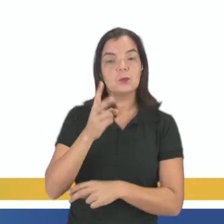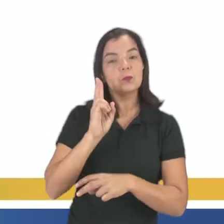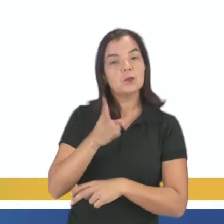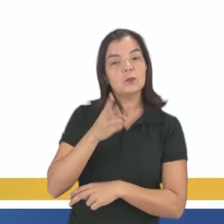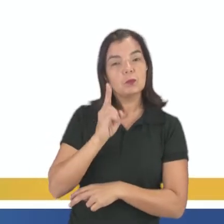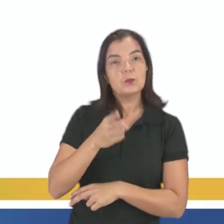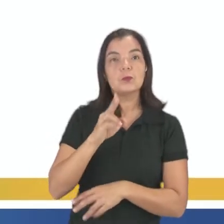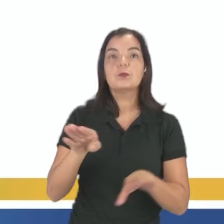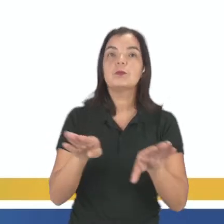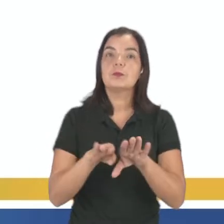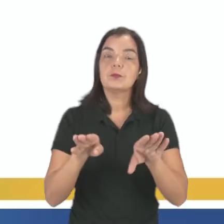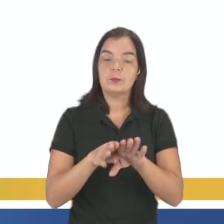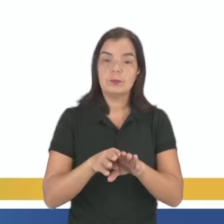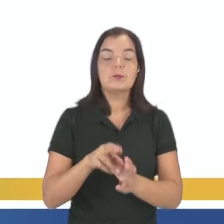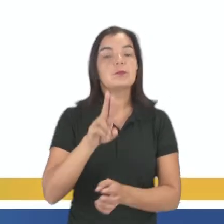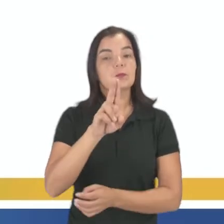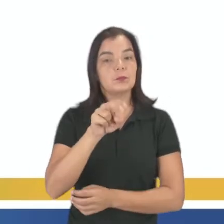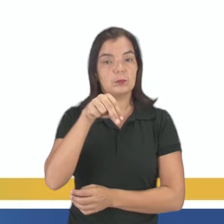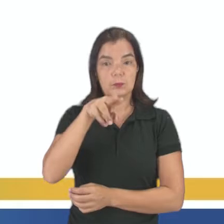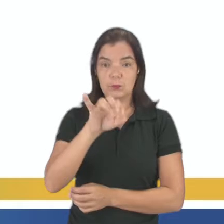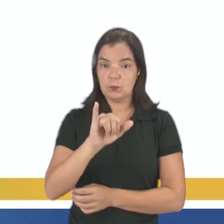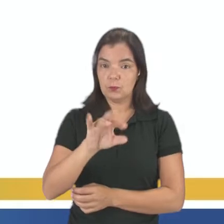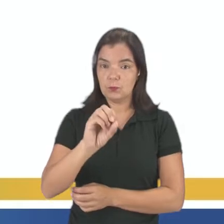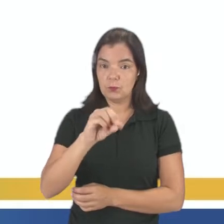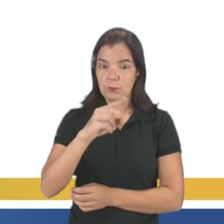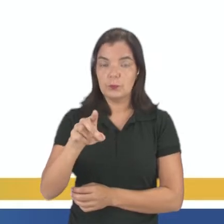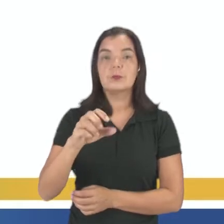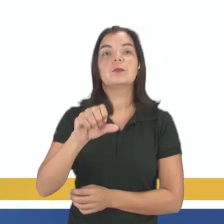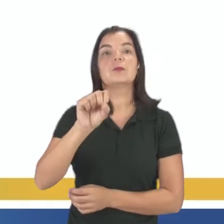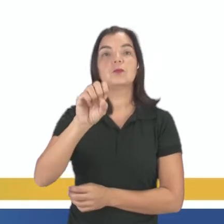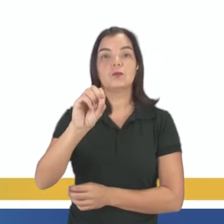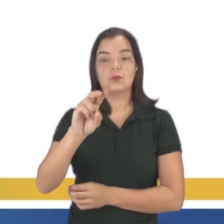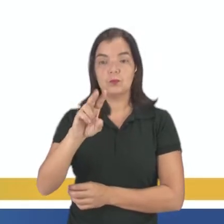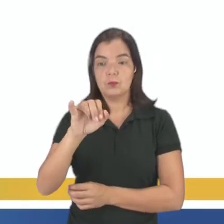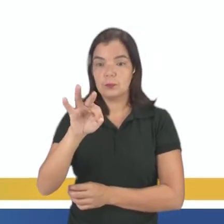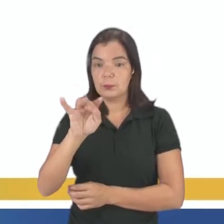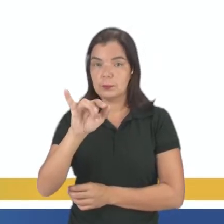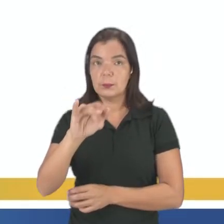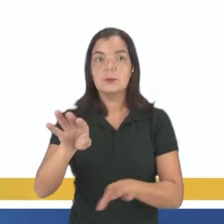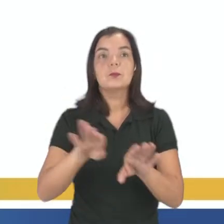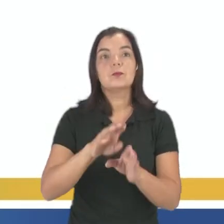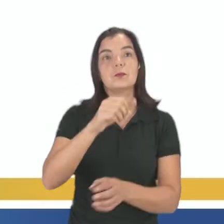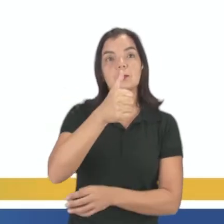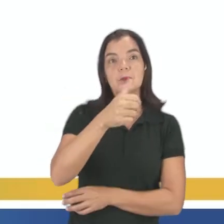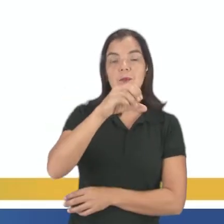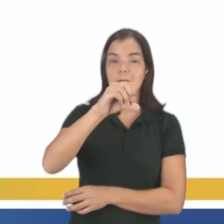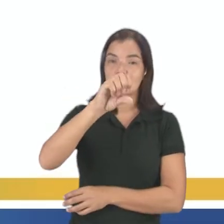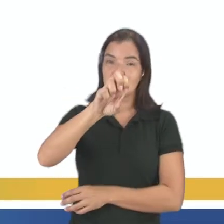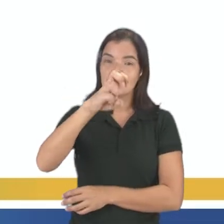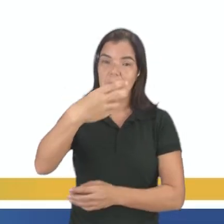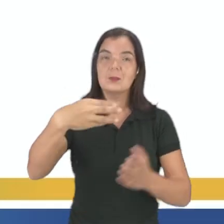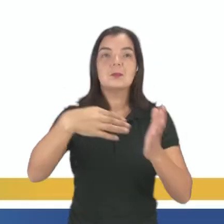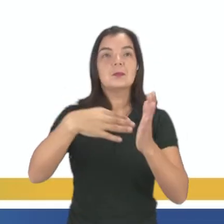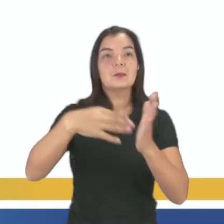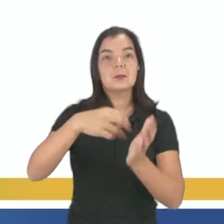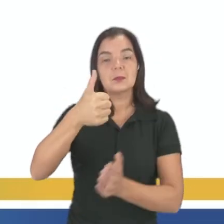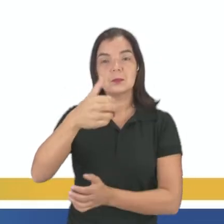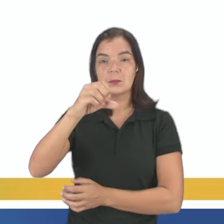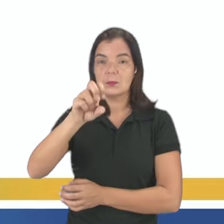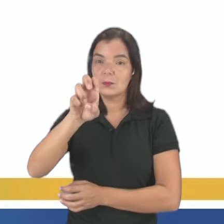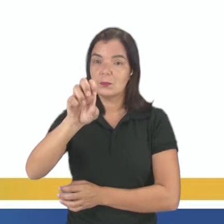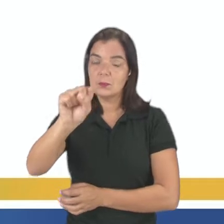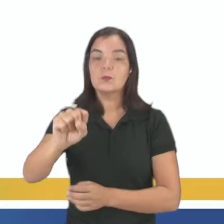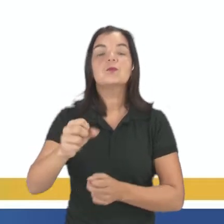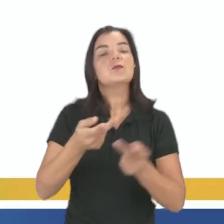nome na União Soviética, né? Que vai de 1953 a 1958, né? Aí, para a implementação desse